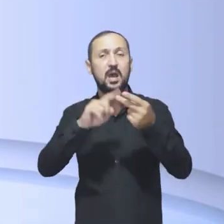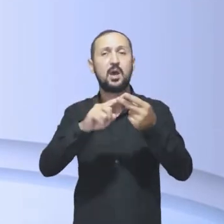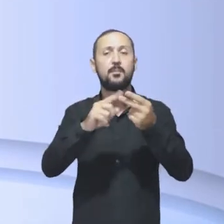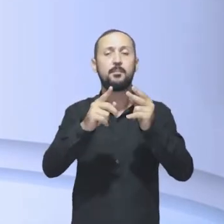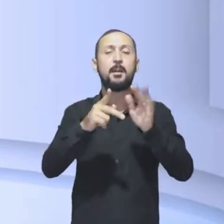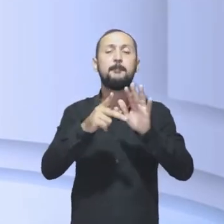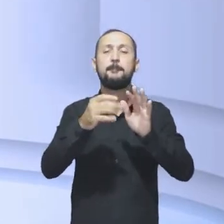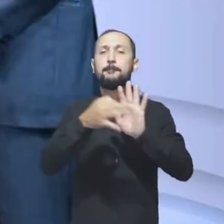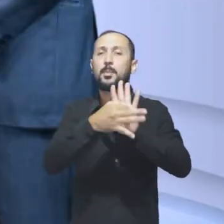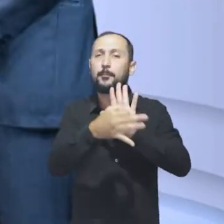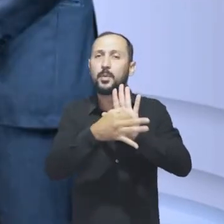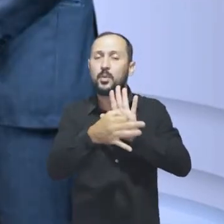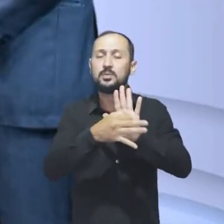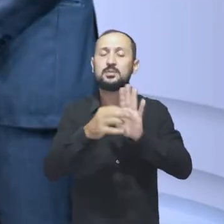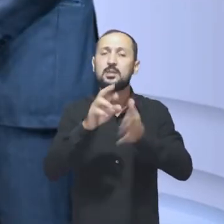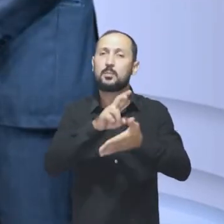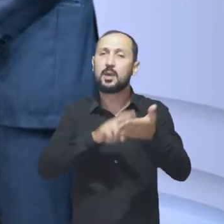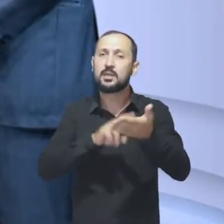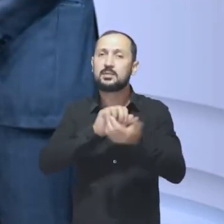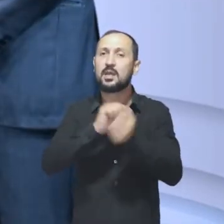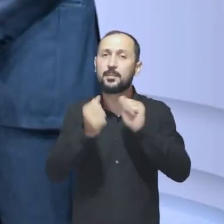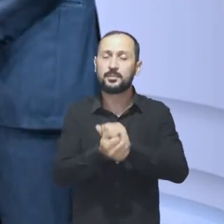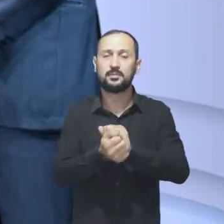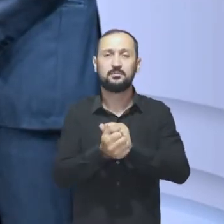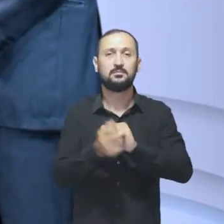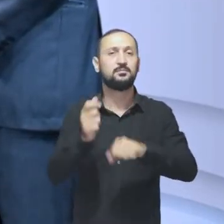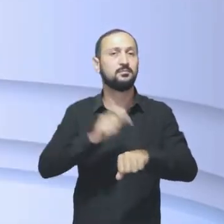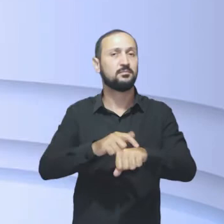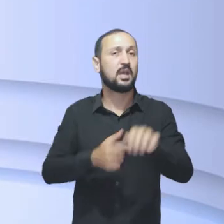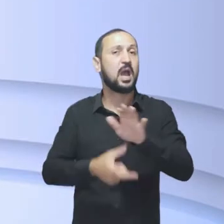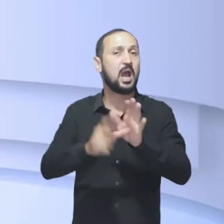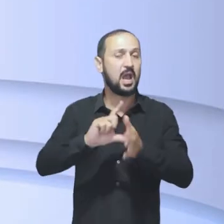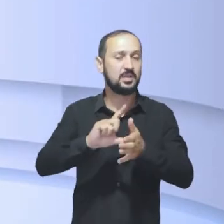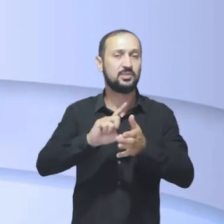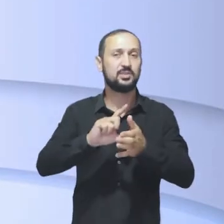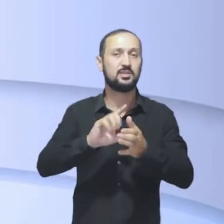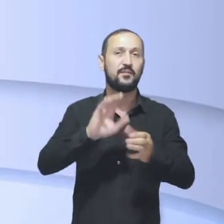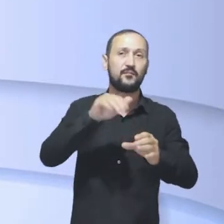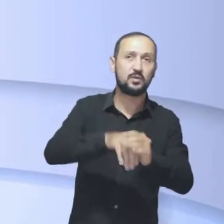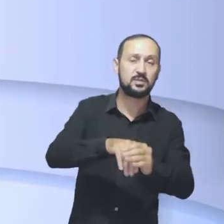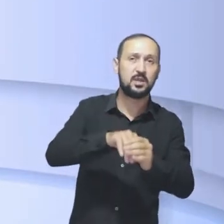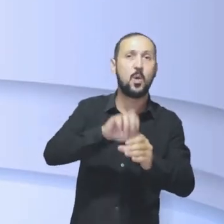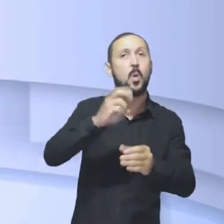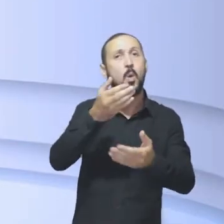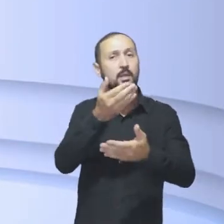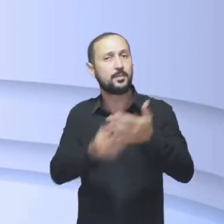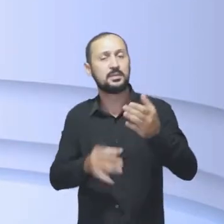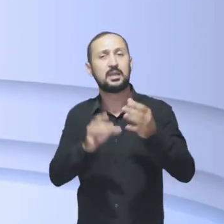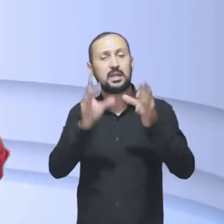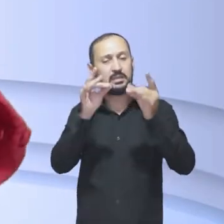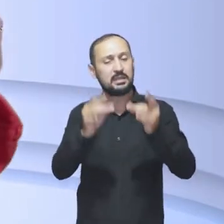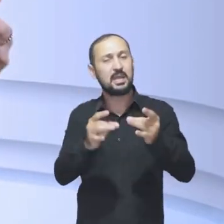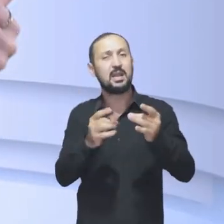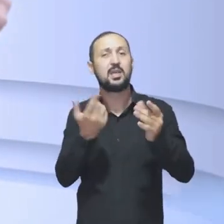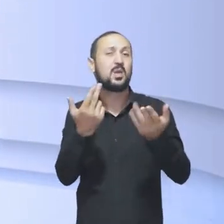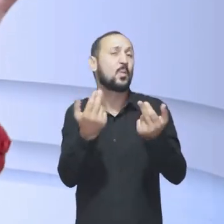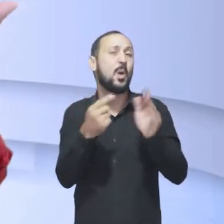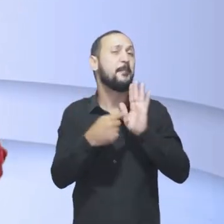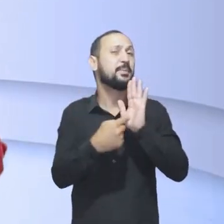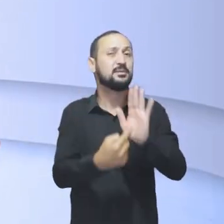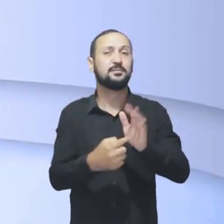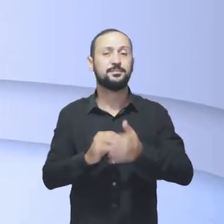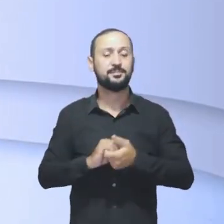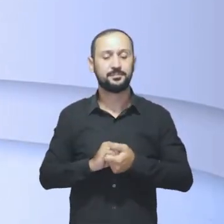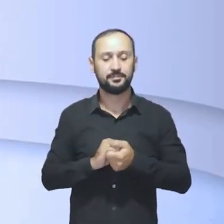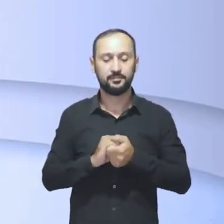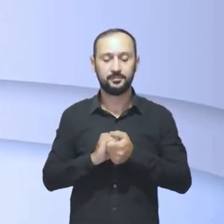sua não aprovação naqueles termos como ele foi colocado na casa. Tudo isso permite que o